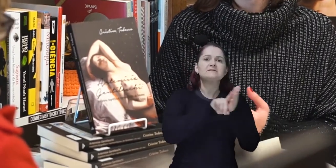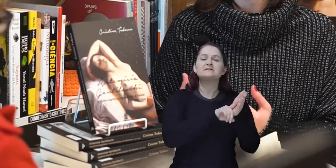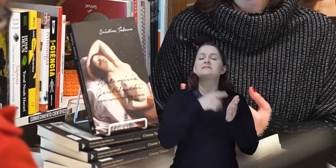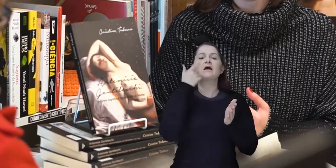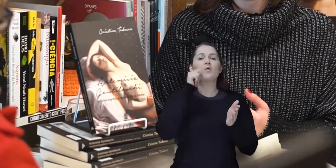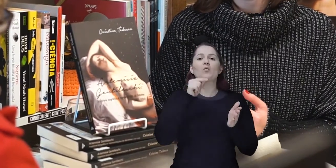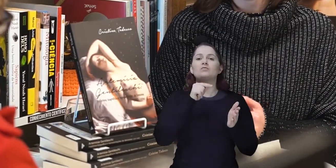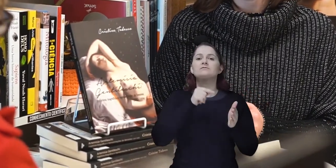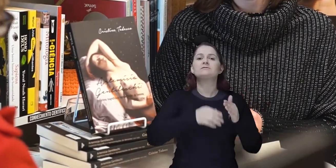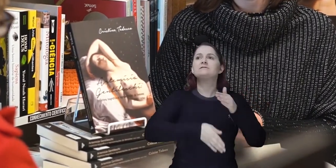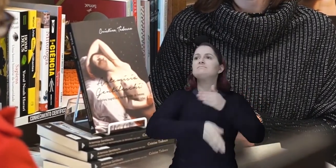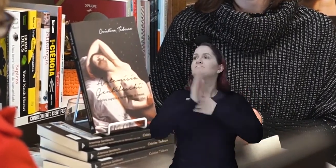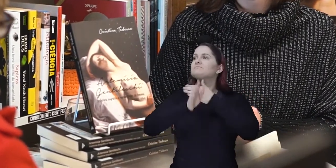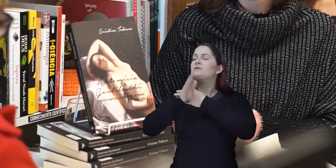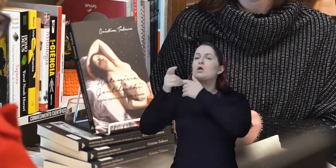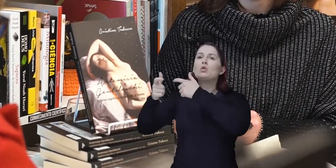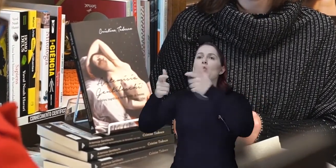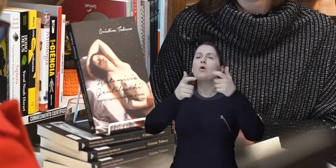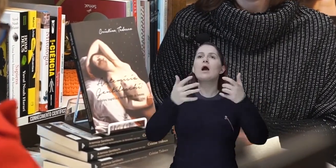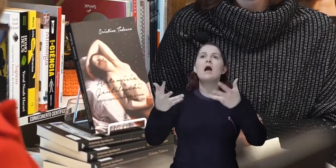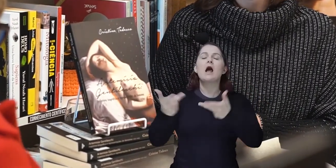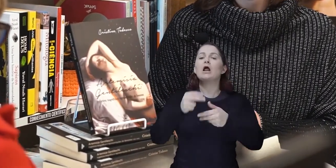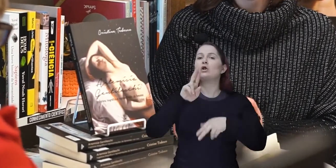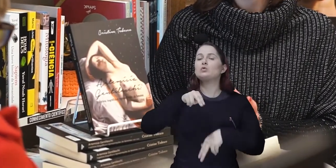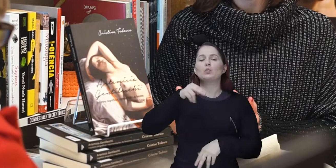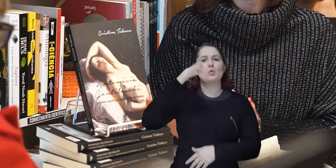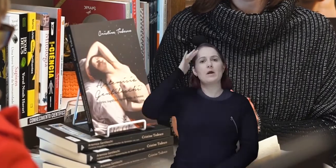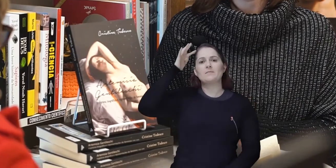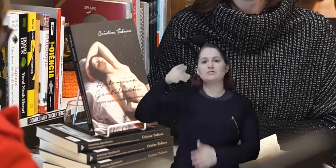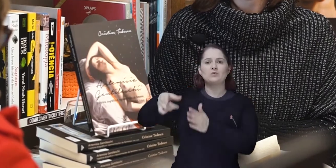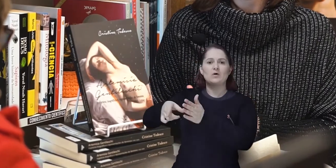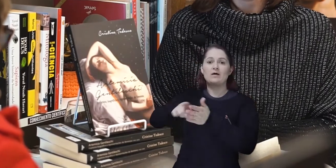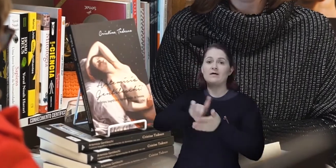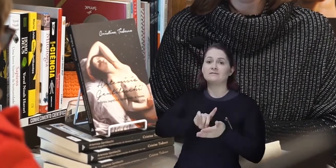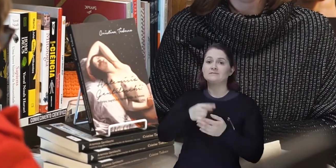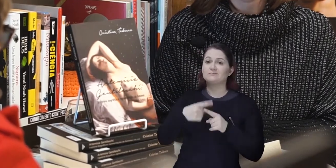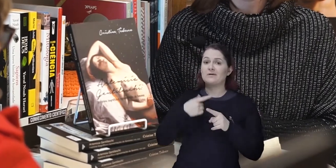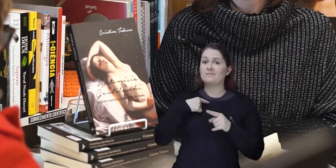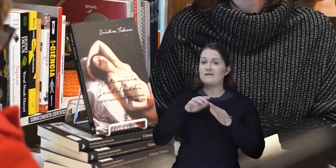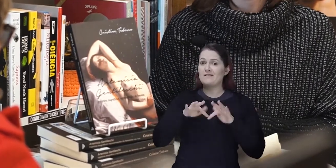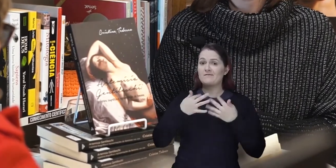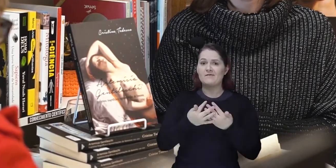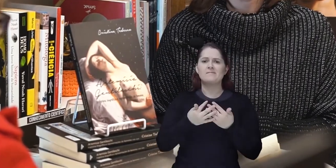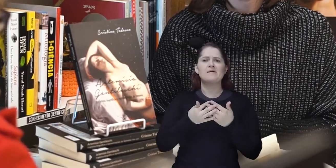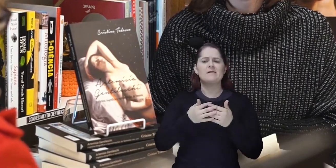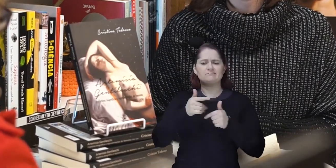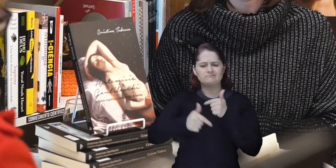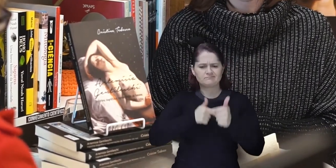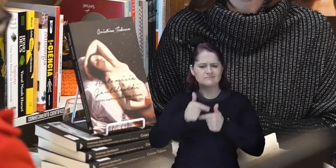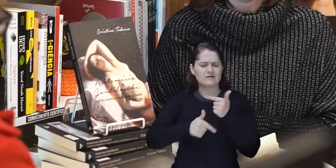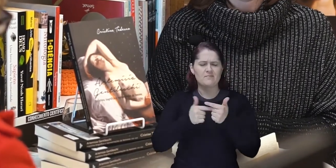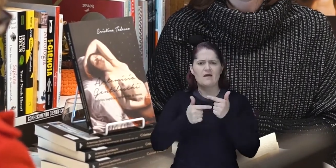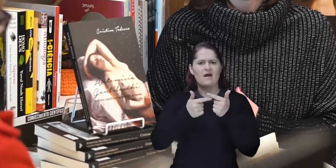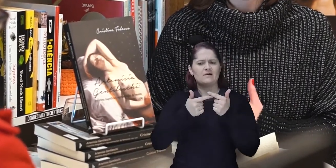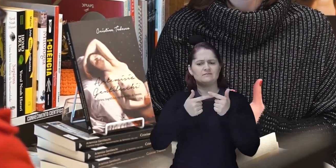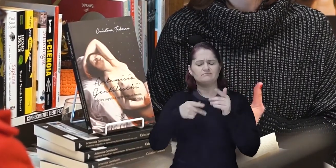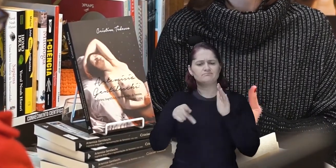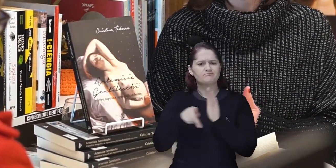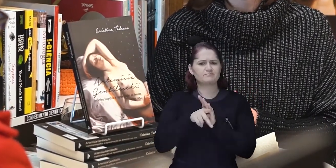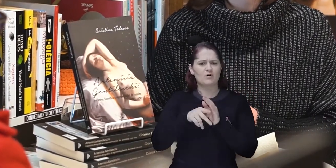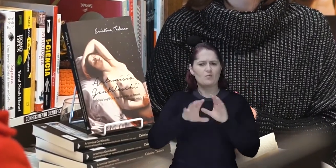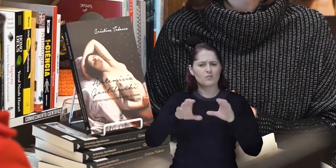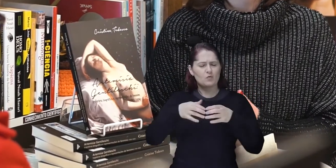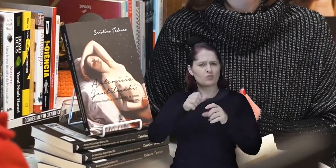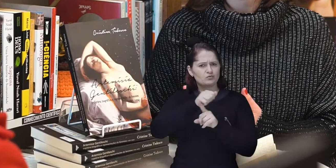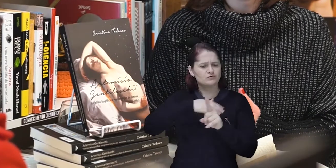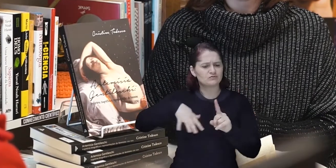e a curiosidade em saber mais sobre ela me levou a lugares inimagináveis para alguém da minha origem social. Eu venho de uma